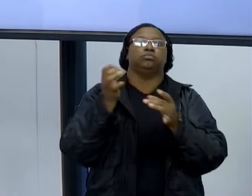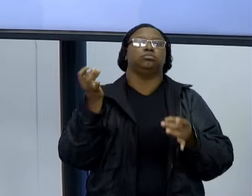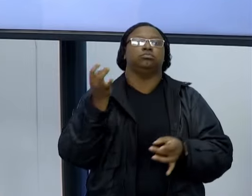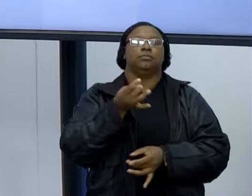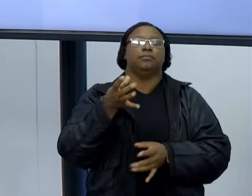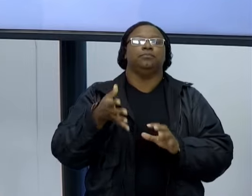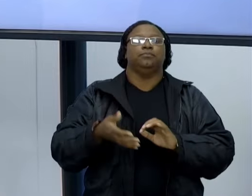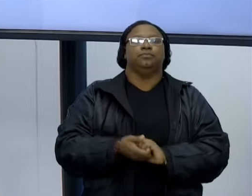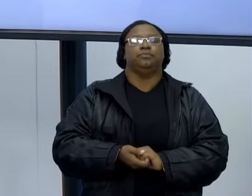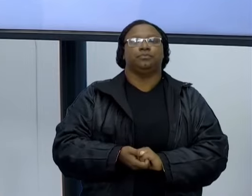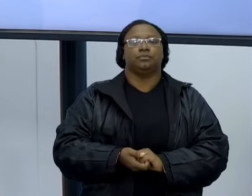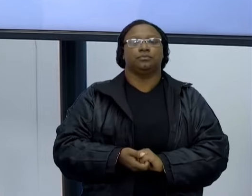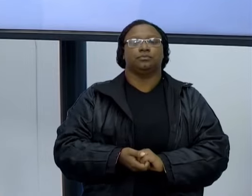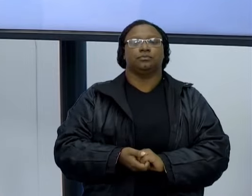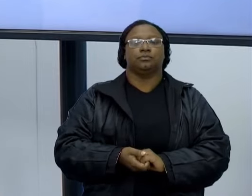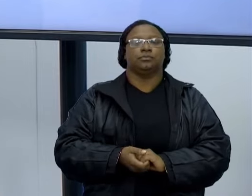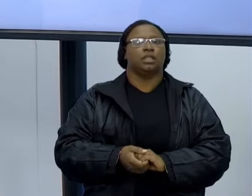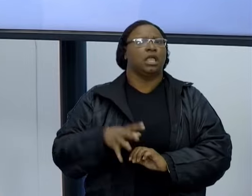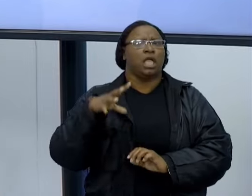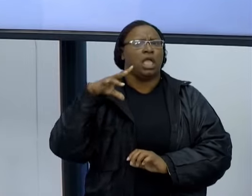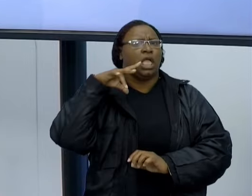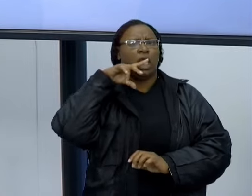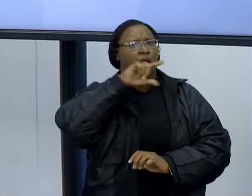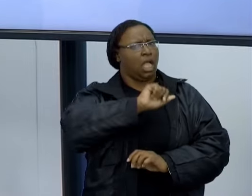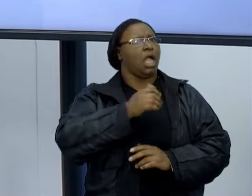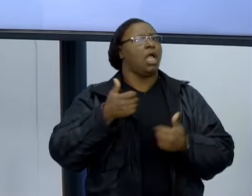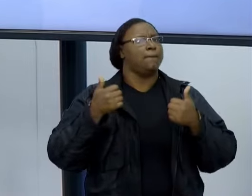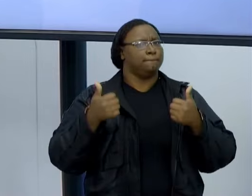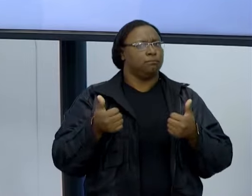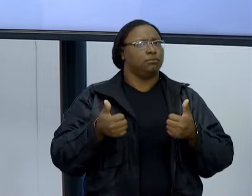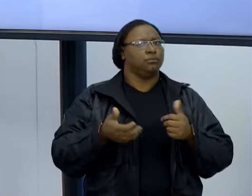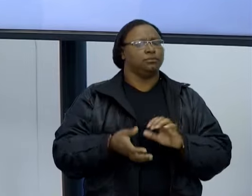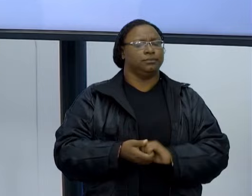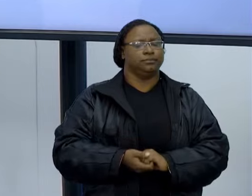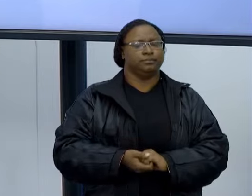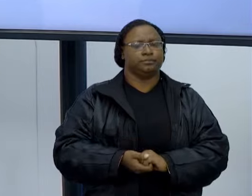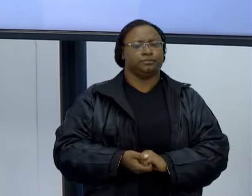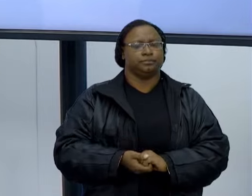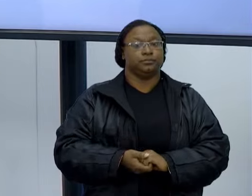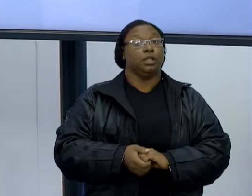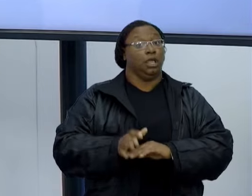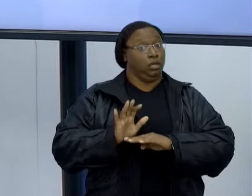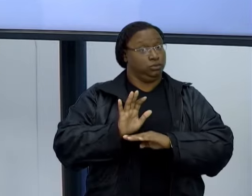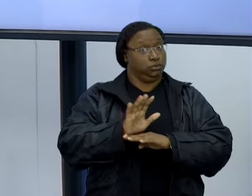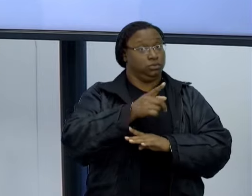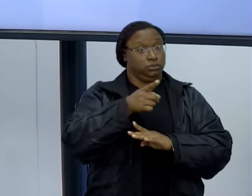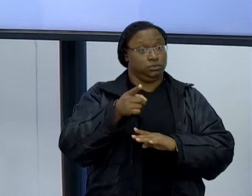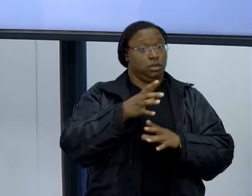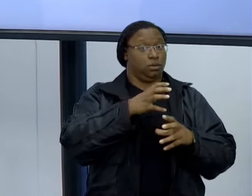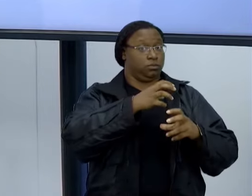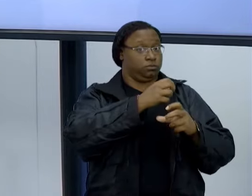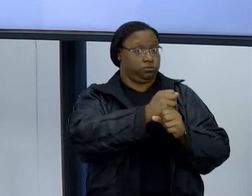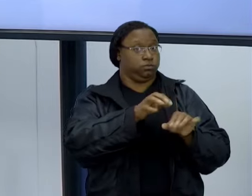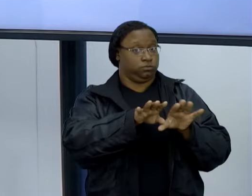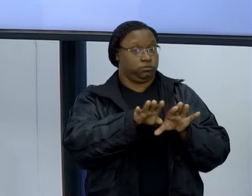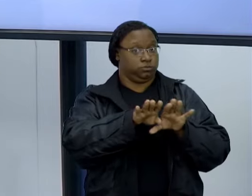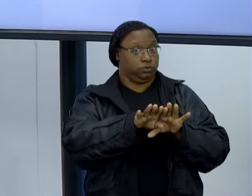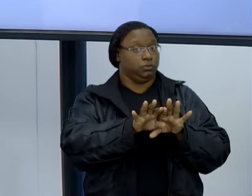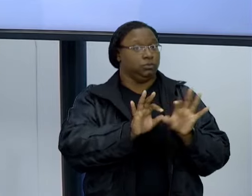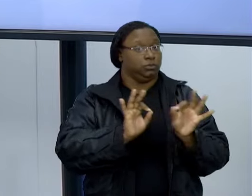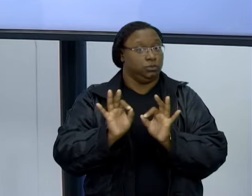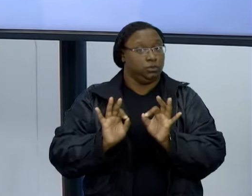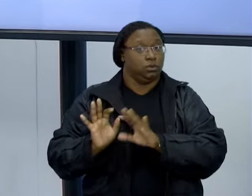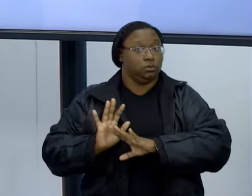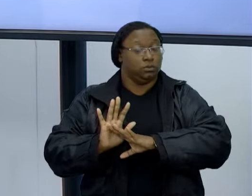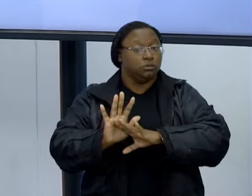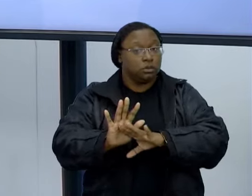da melhor forma possível, vamos tentar fazer isso o mais rápido possível, tá? Ajudando você a fazer conta. A conta é sua, eu vou te orientar